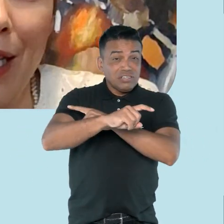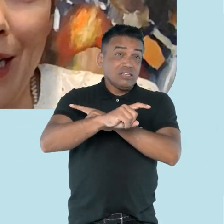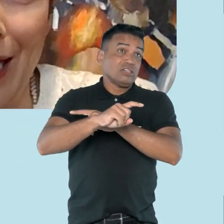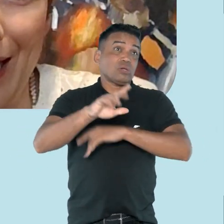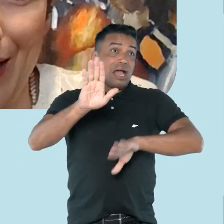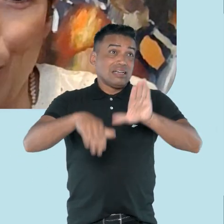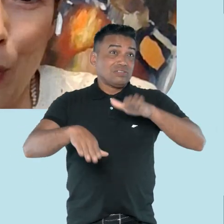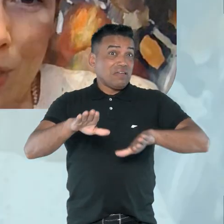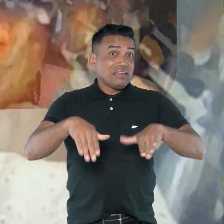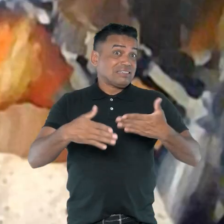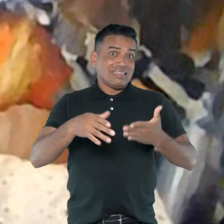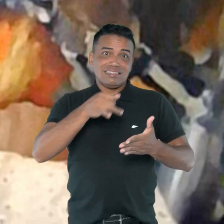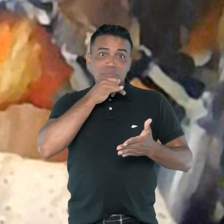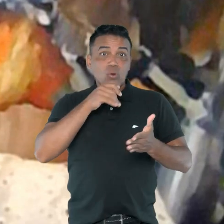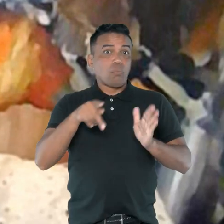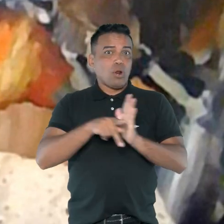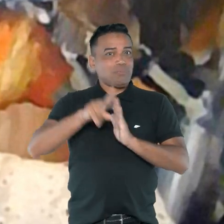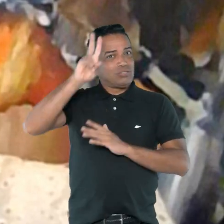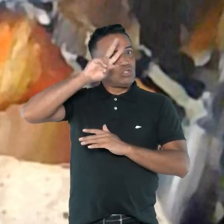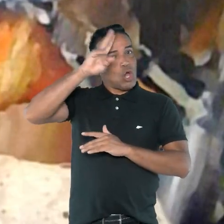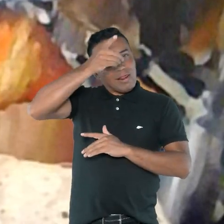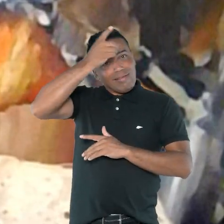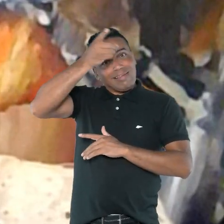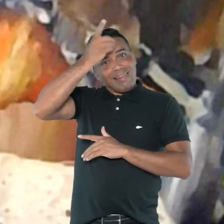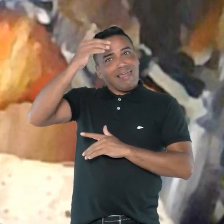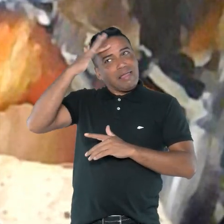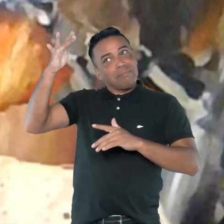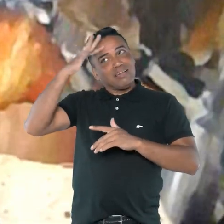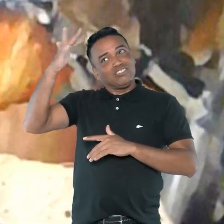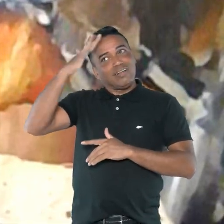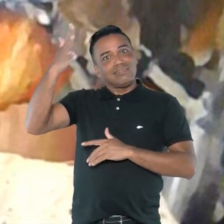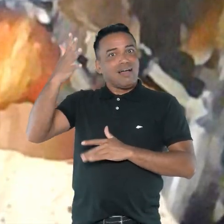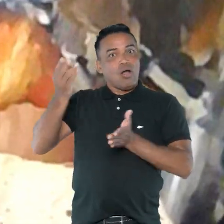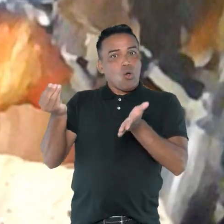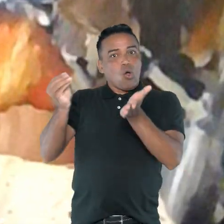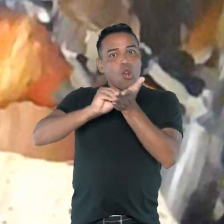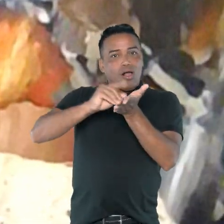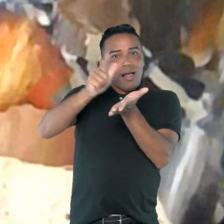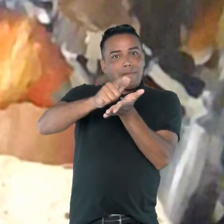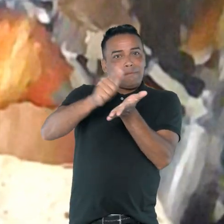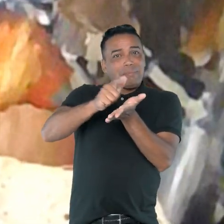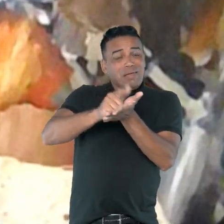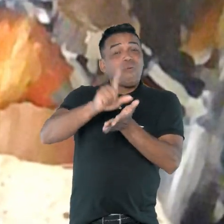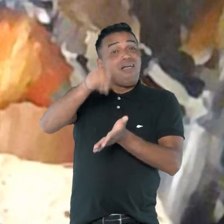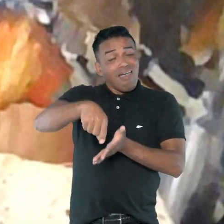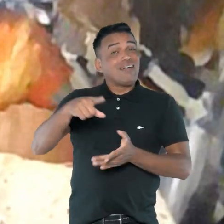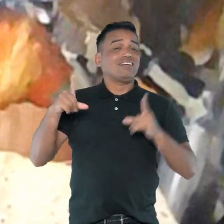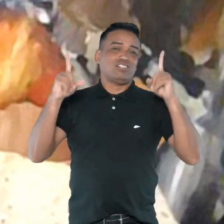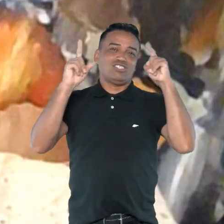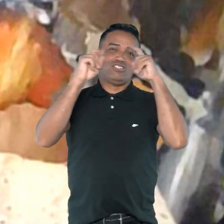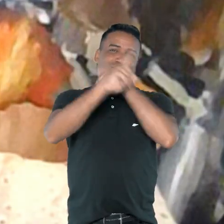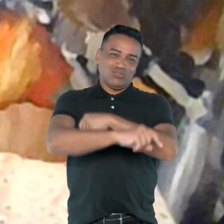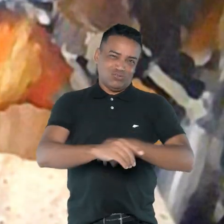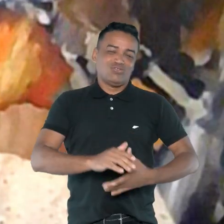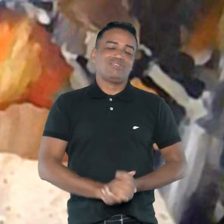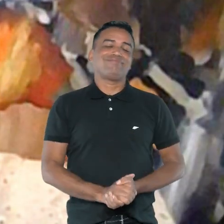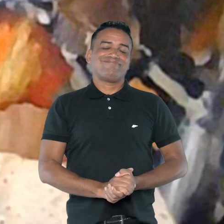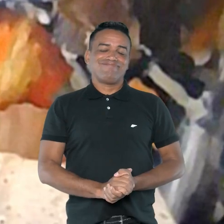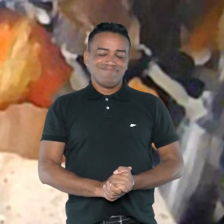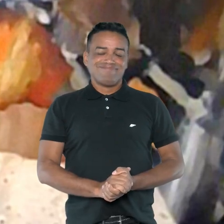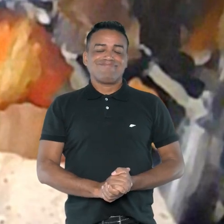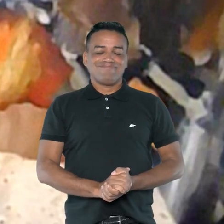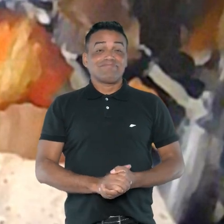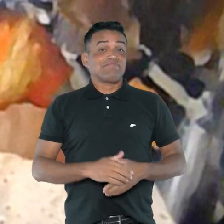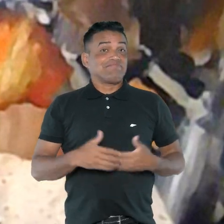vivi, colocar elas no papel, imaginá-las, é bastante difícil.